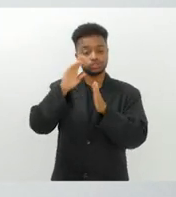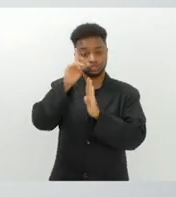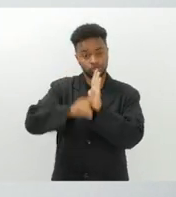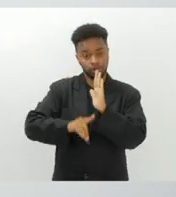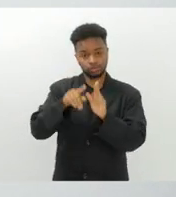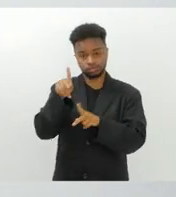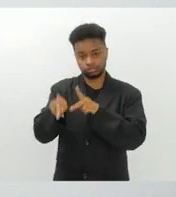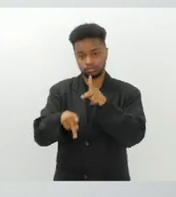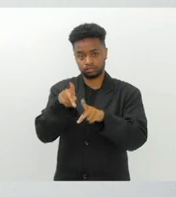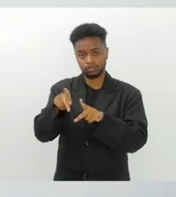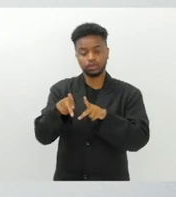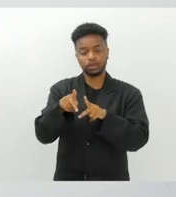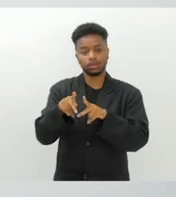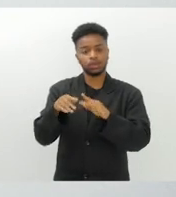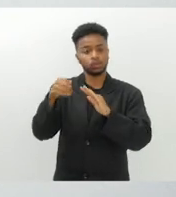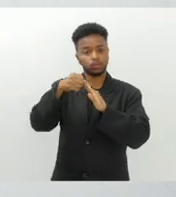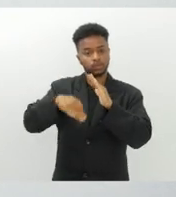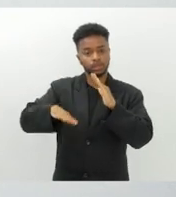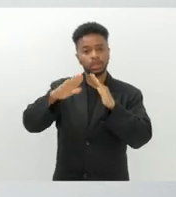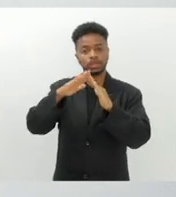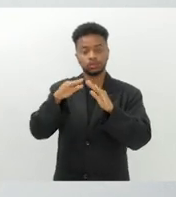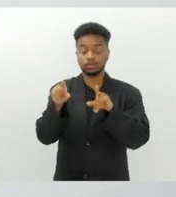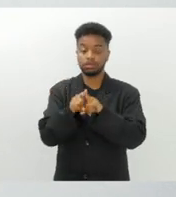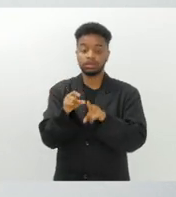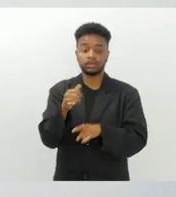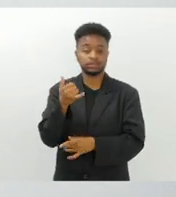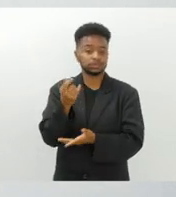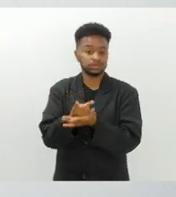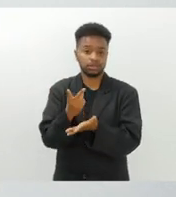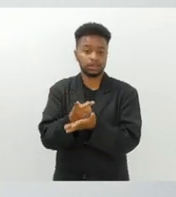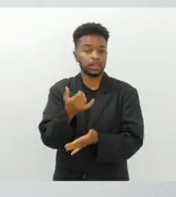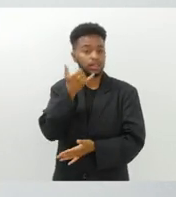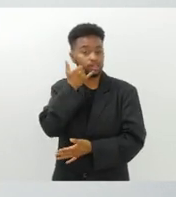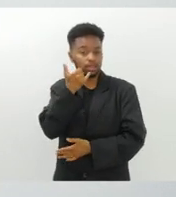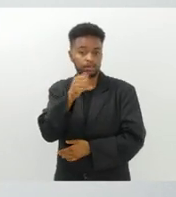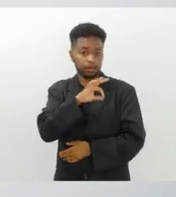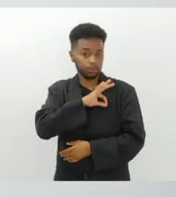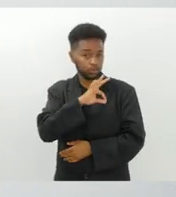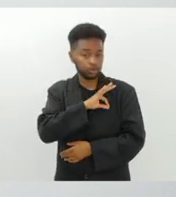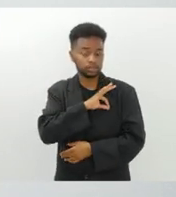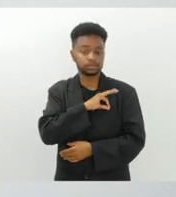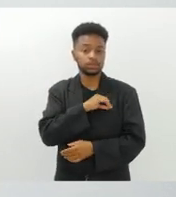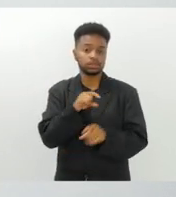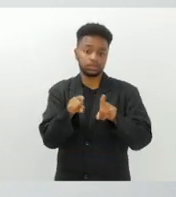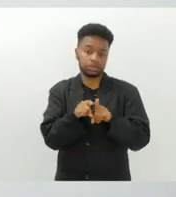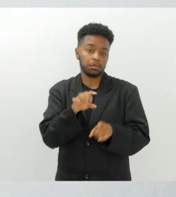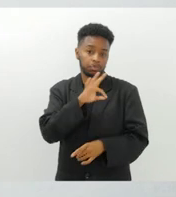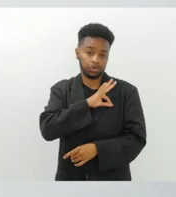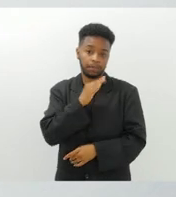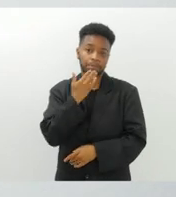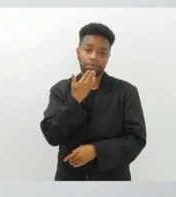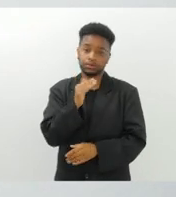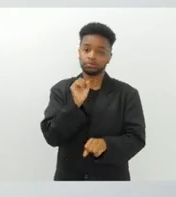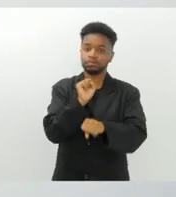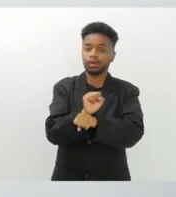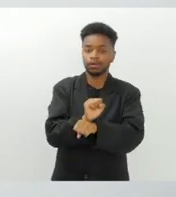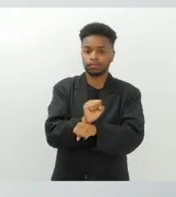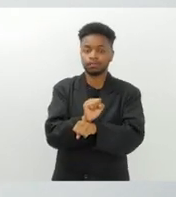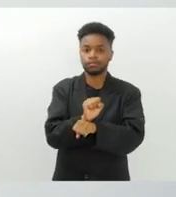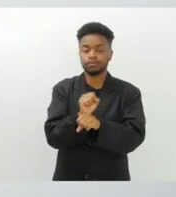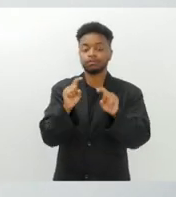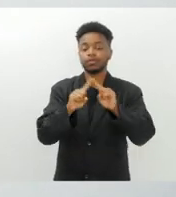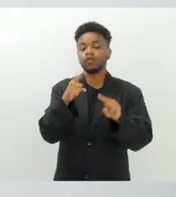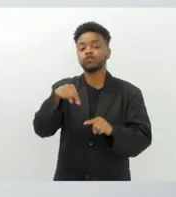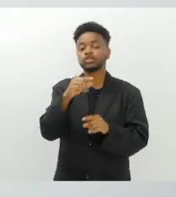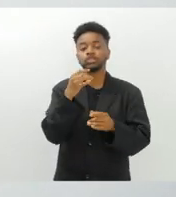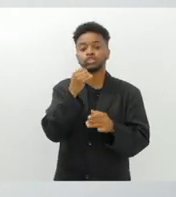terreiro. E a polícia é acionada, e a polícia vai fazer o uso disso, vai pedir para parar. Pasmem